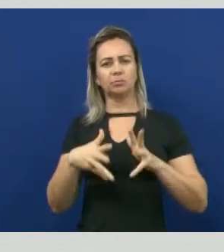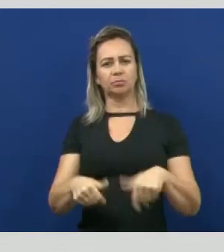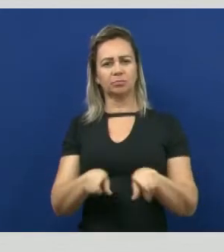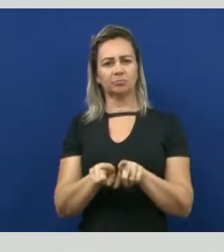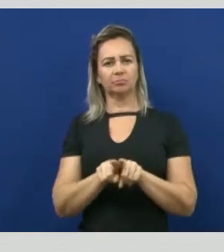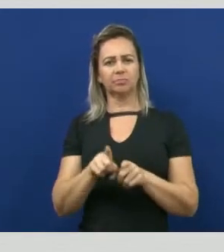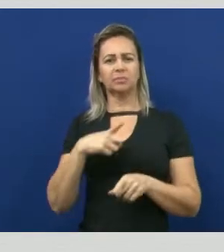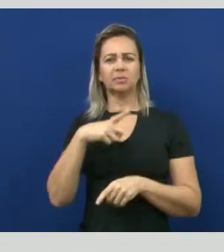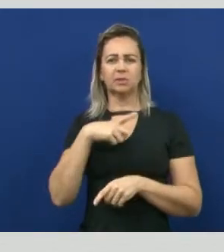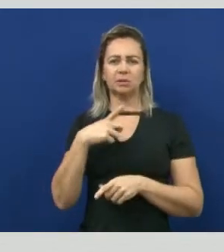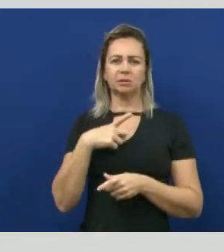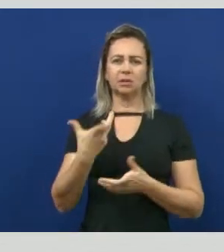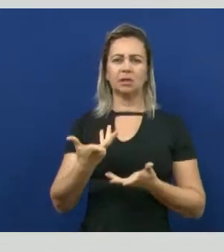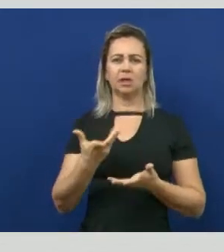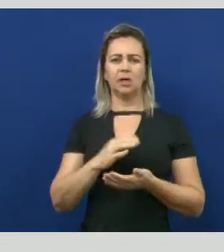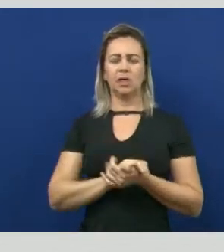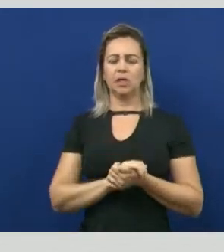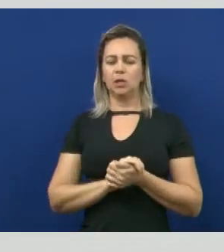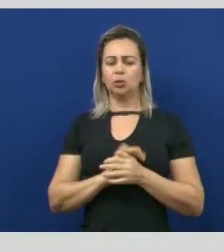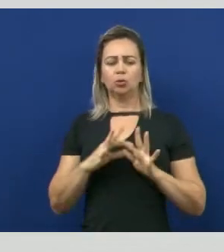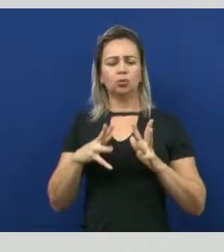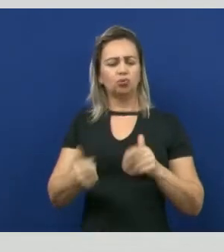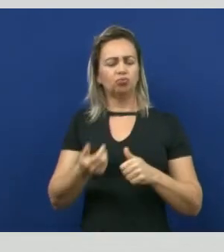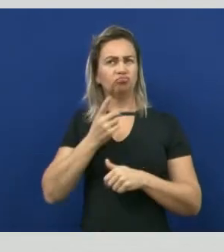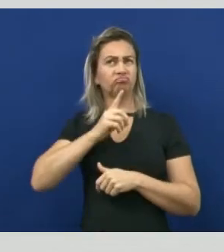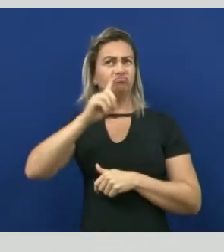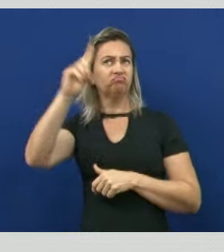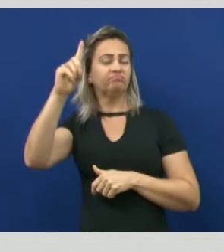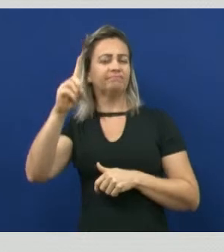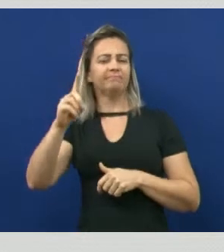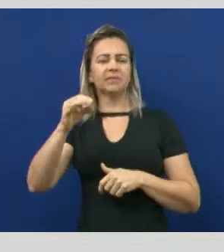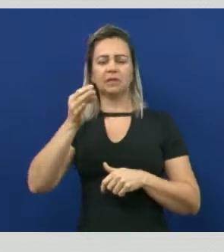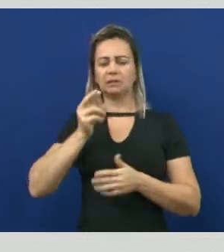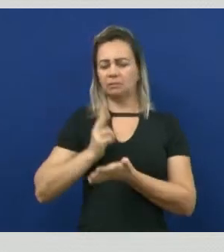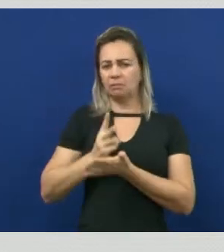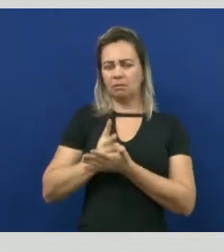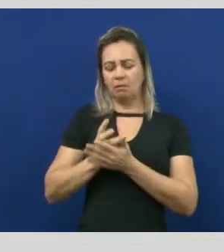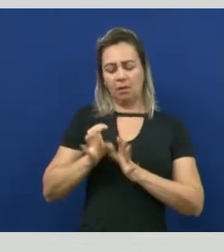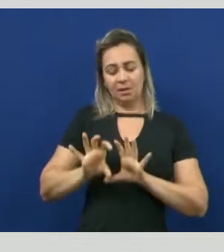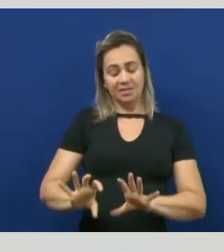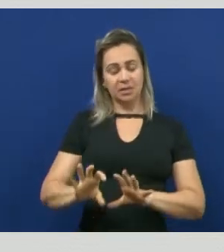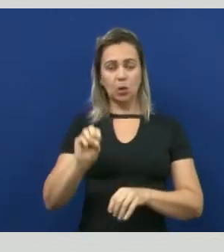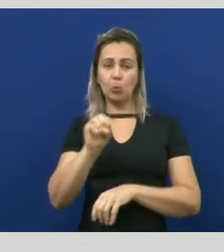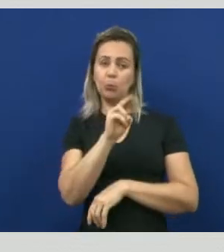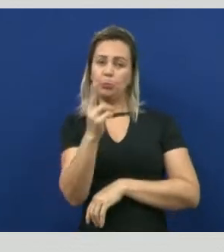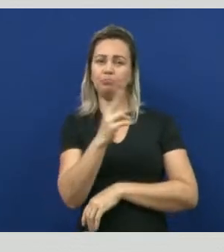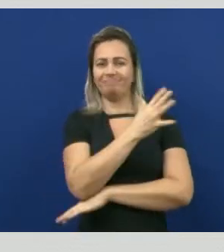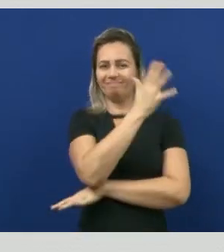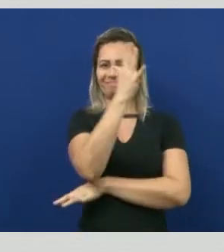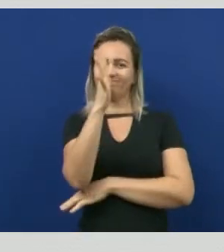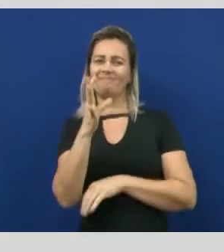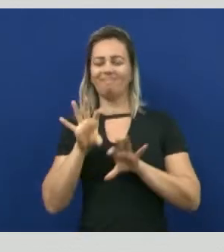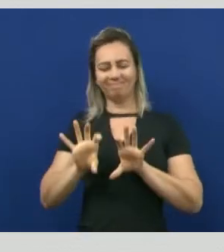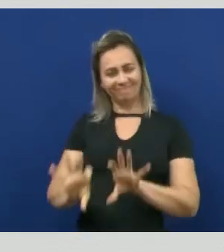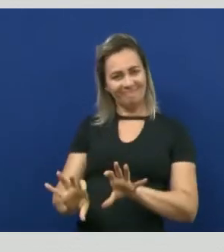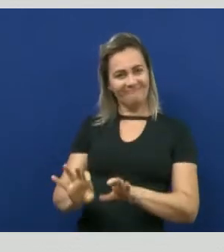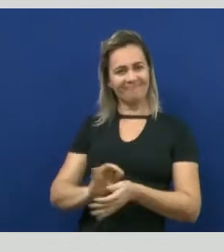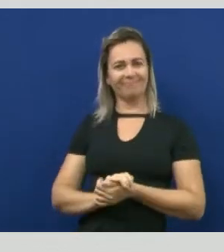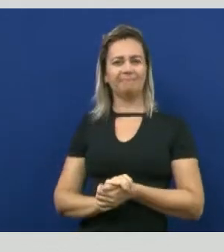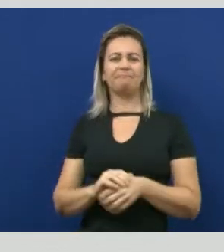explicava através do divino. Ele queria dessa forma, ou queria-se dessa forma, ou a natureza queria dessa forma. Então,